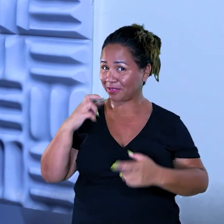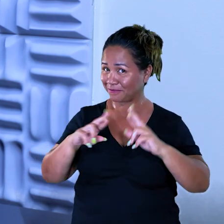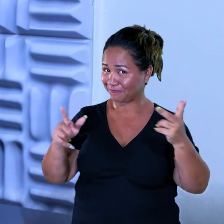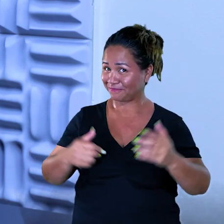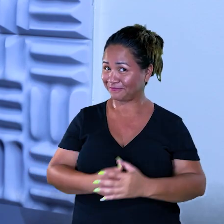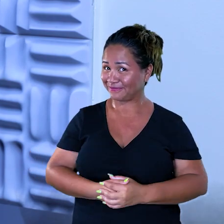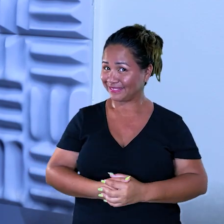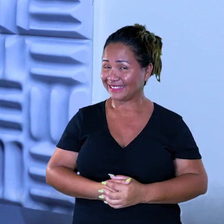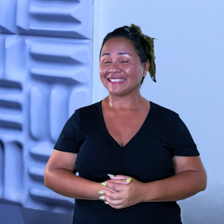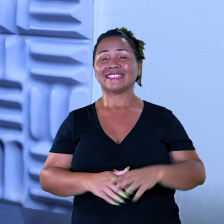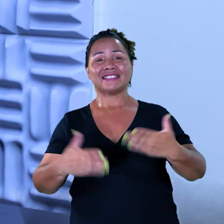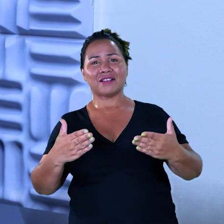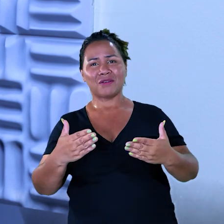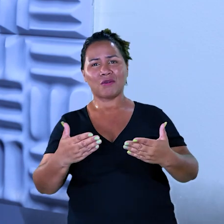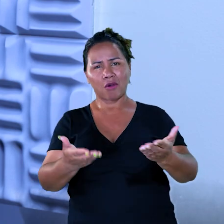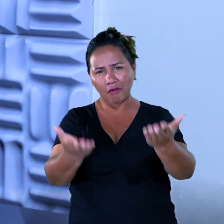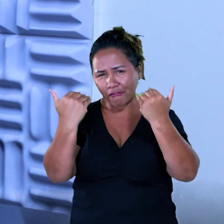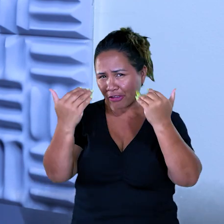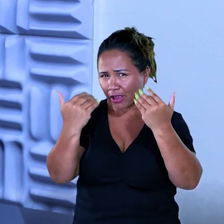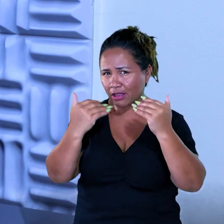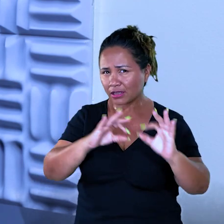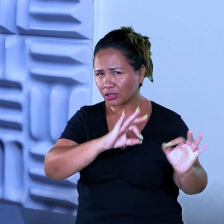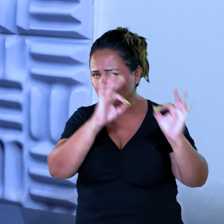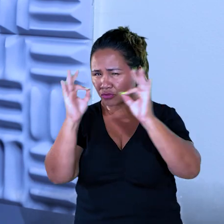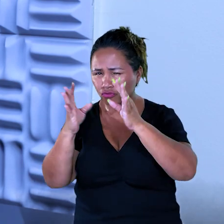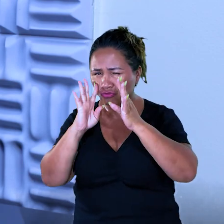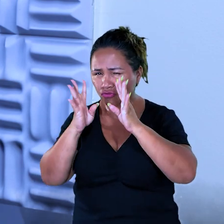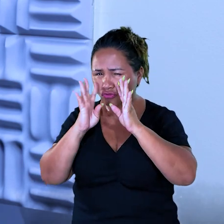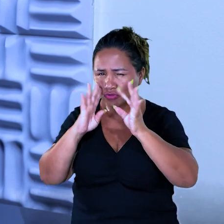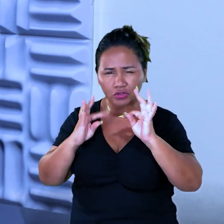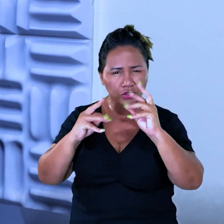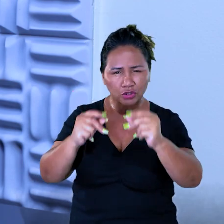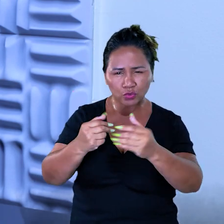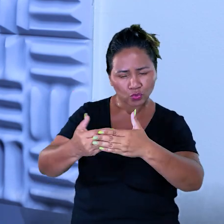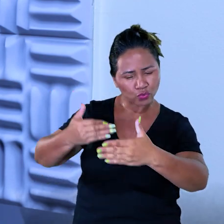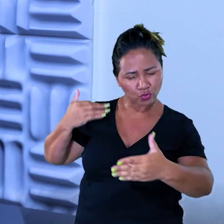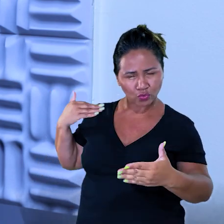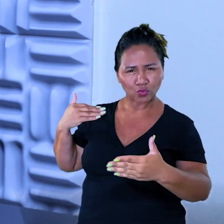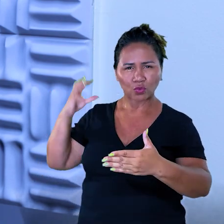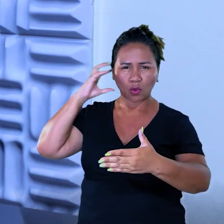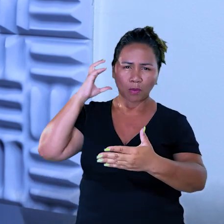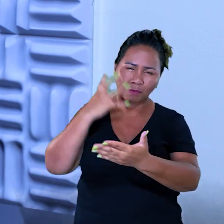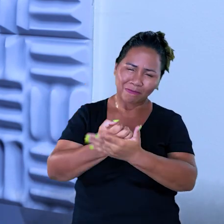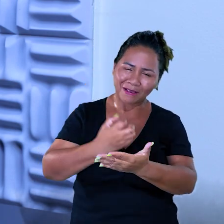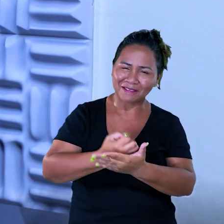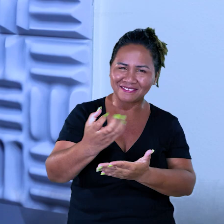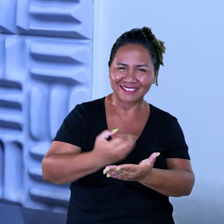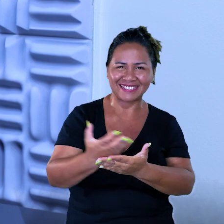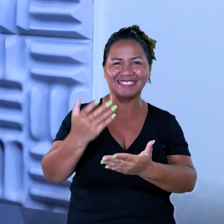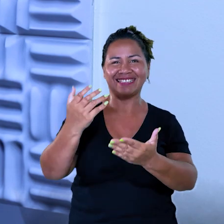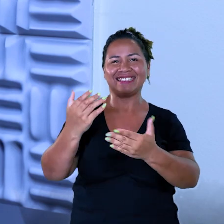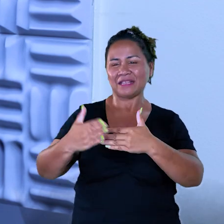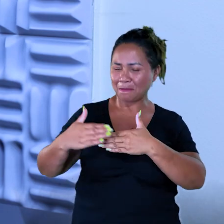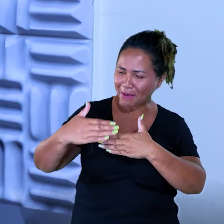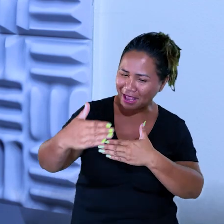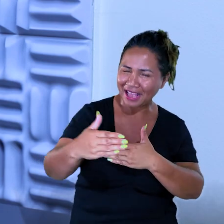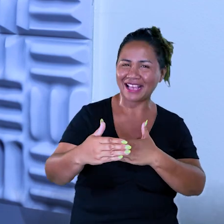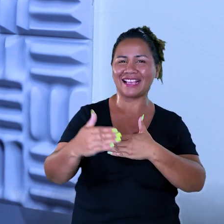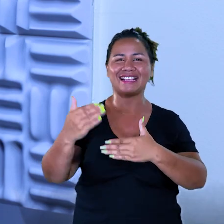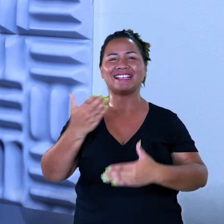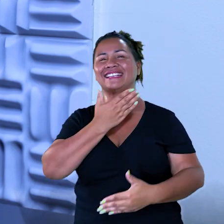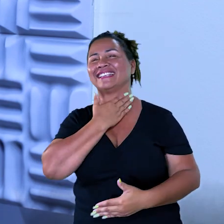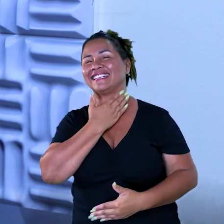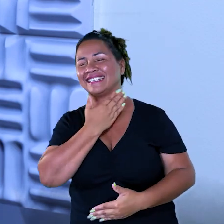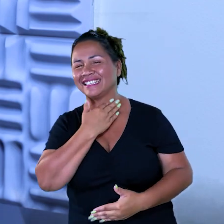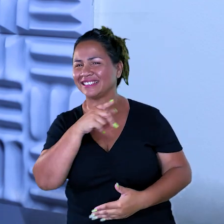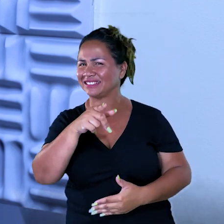isso. E os anteriores também tem tanta coisa boa a somar. A gente só continua aqui, né, o bate-papo. E